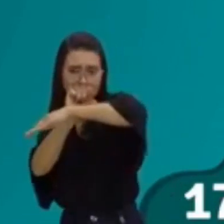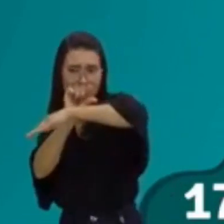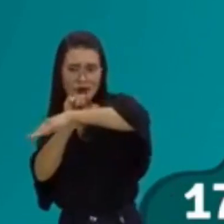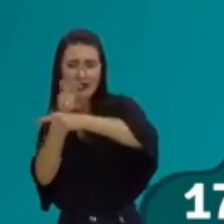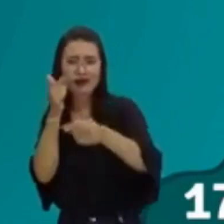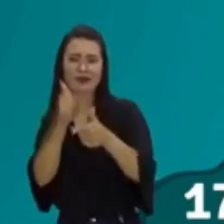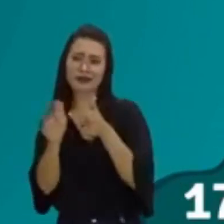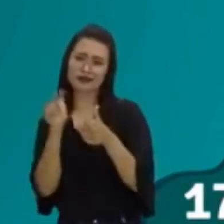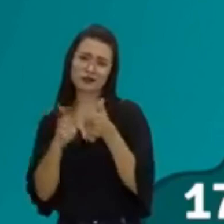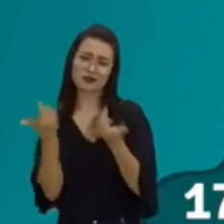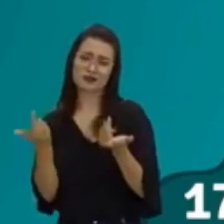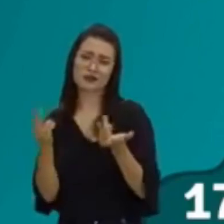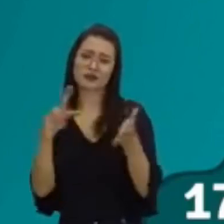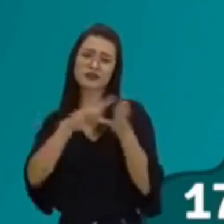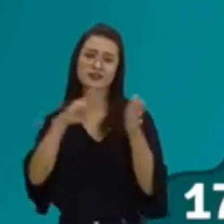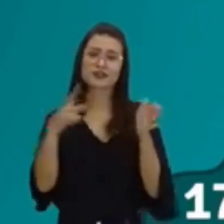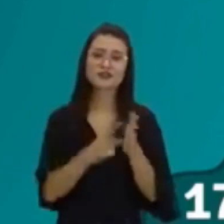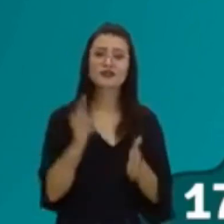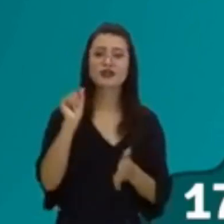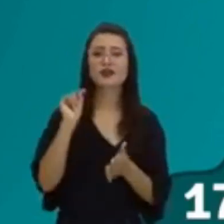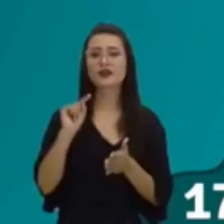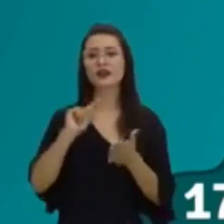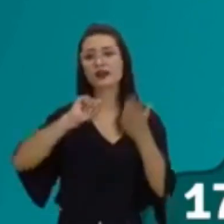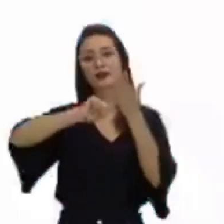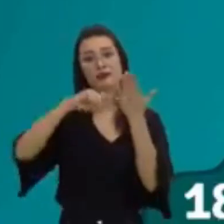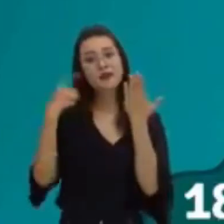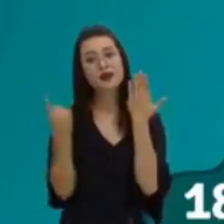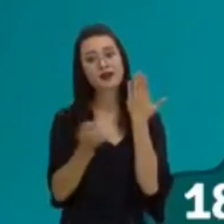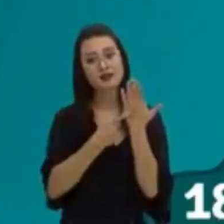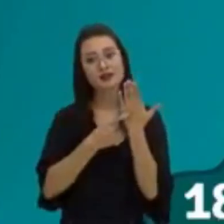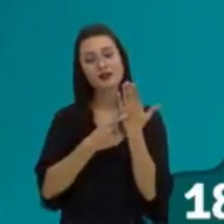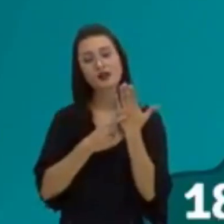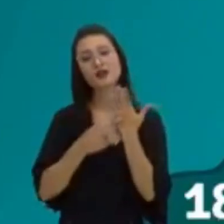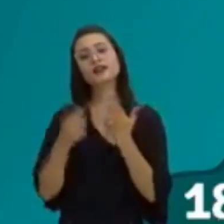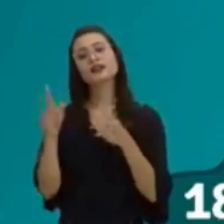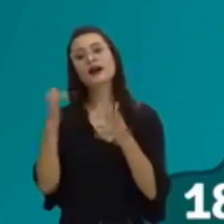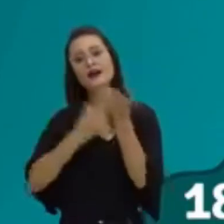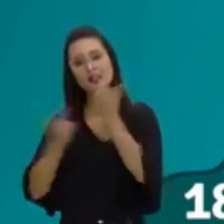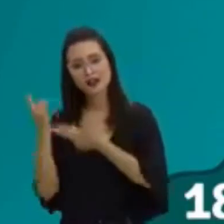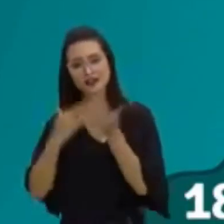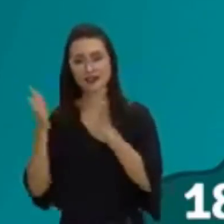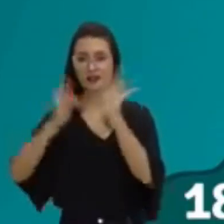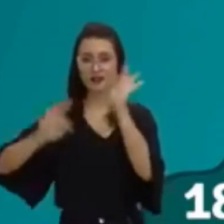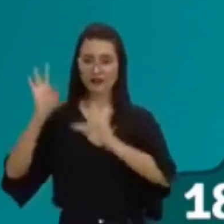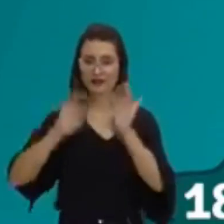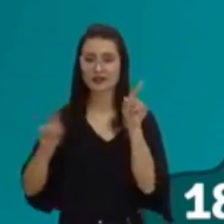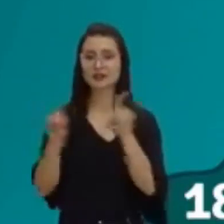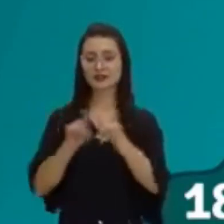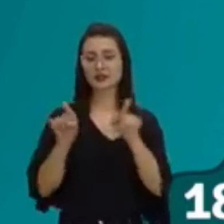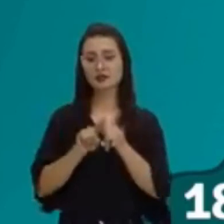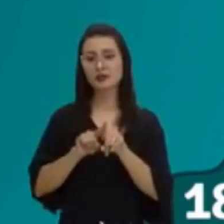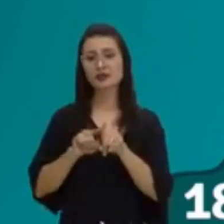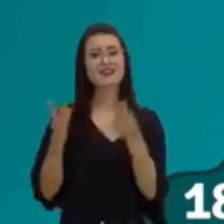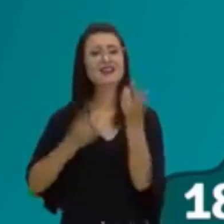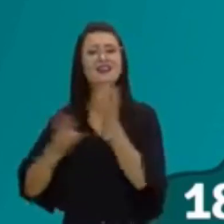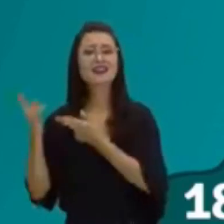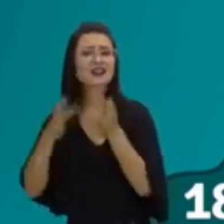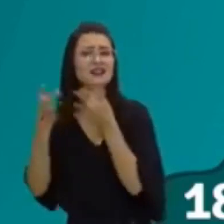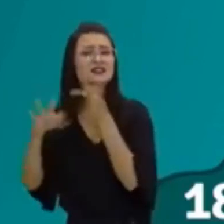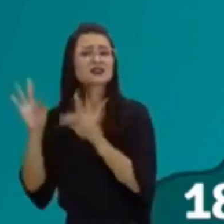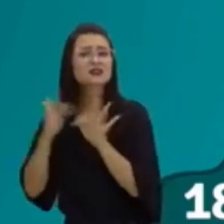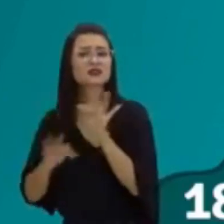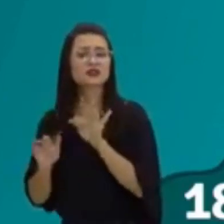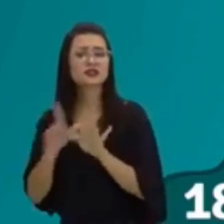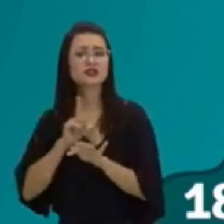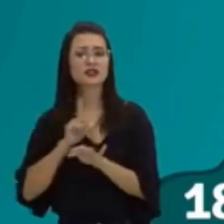escondido, faz referência a uma situação física. Qual é a situação física aí? Bora